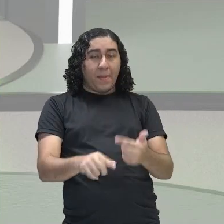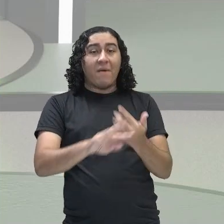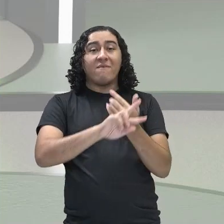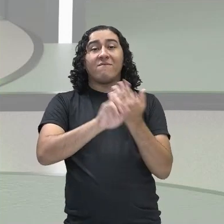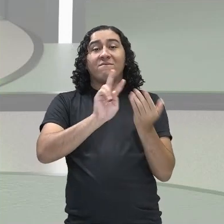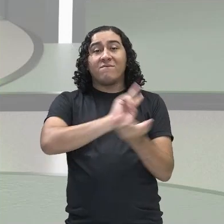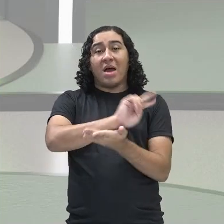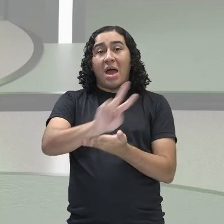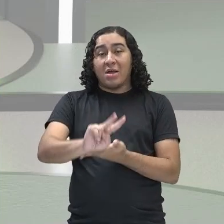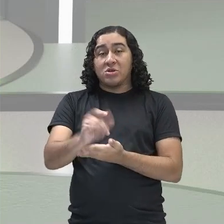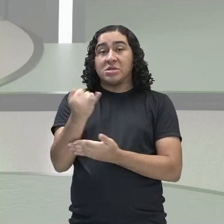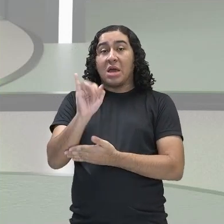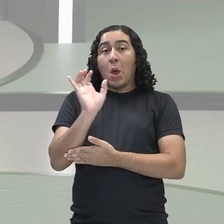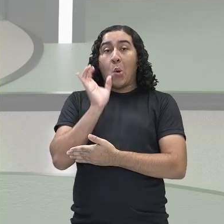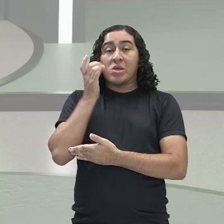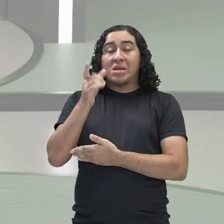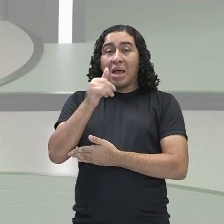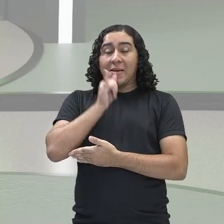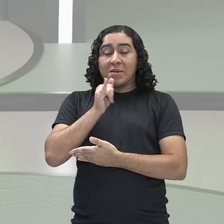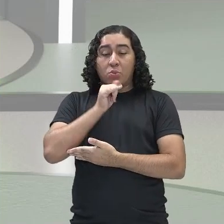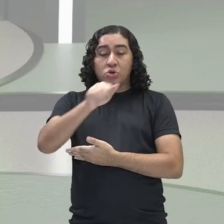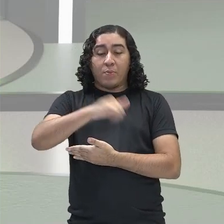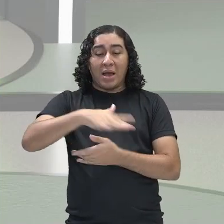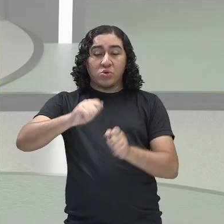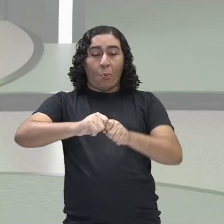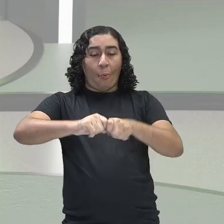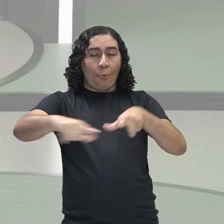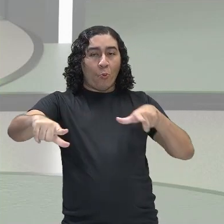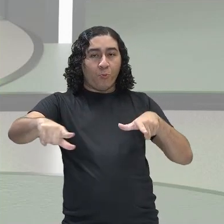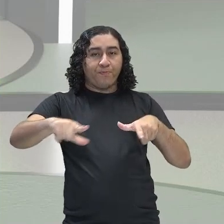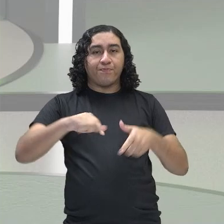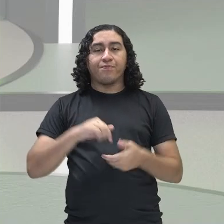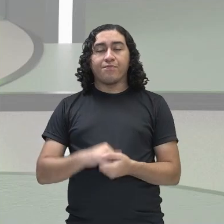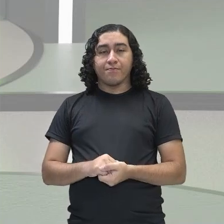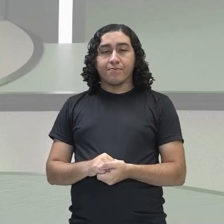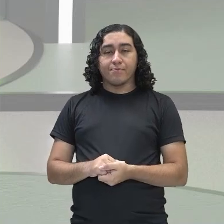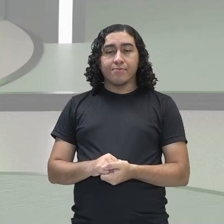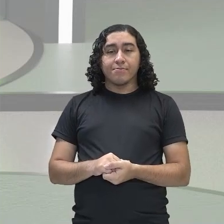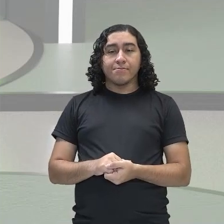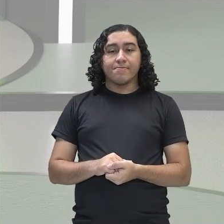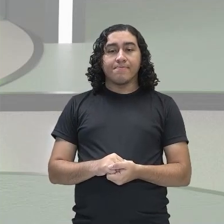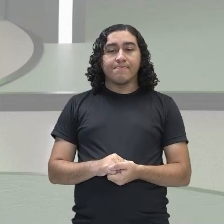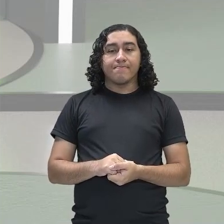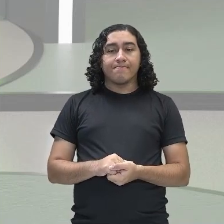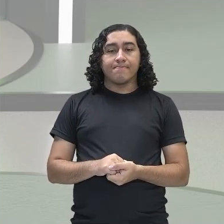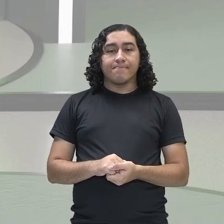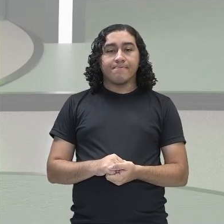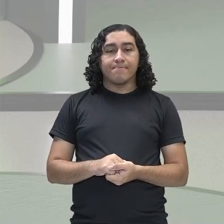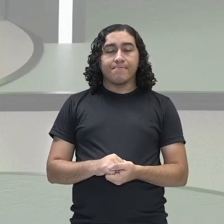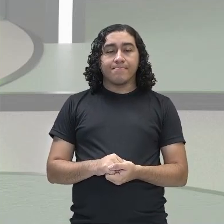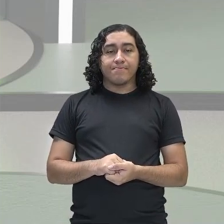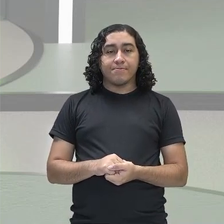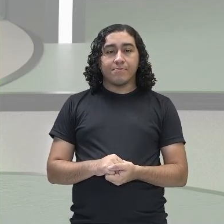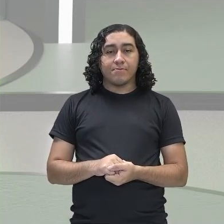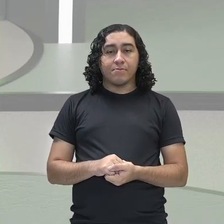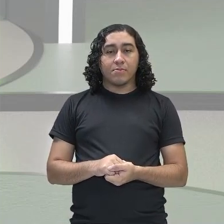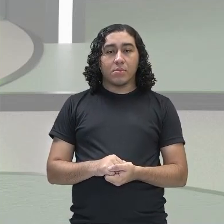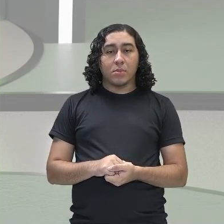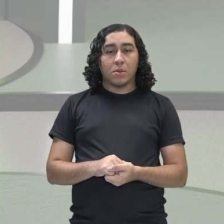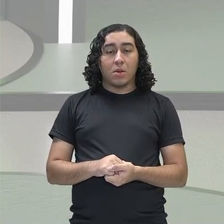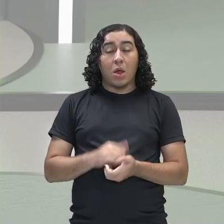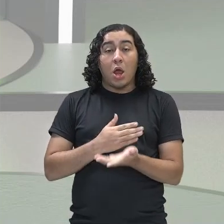rica vegetação, uma rica biodiversidade. Tá? Então, A gente vai iniciar falando aqui do